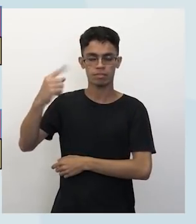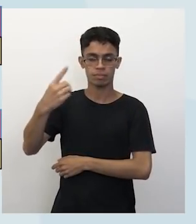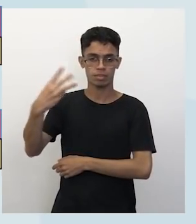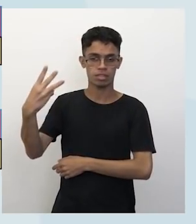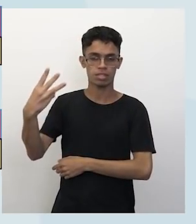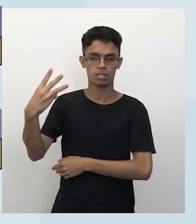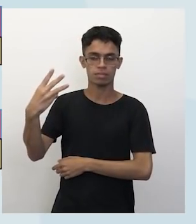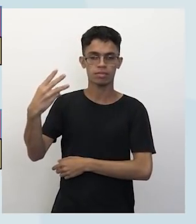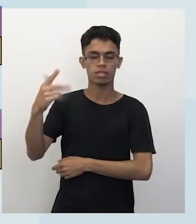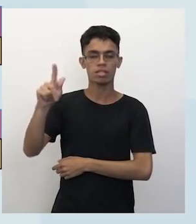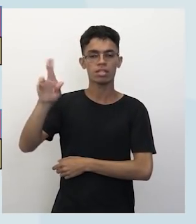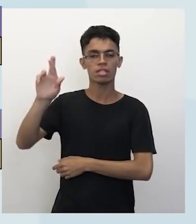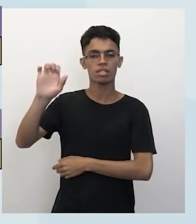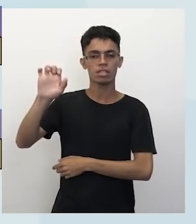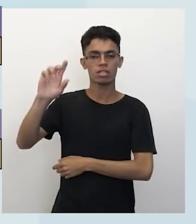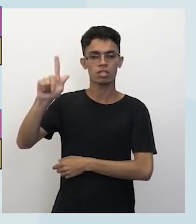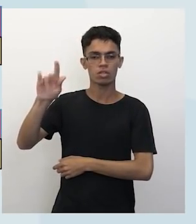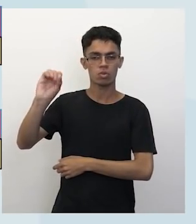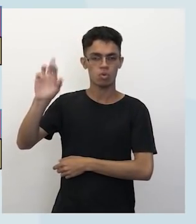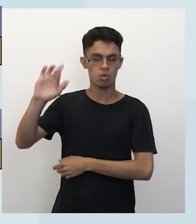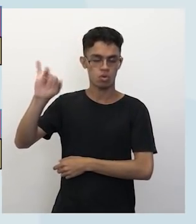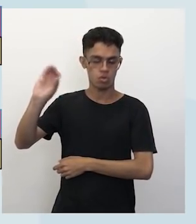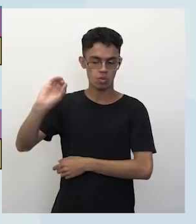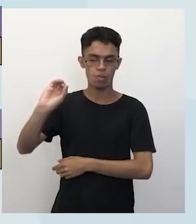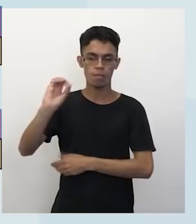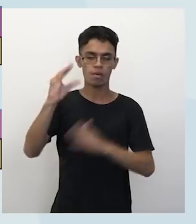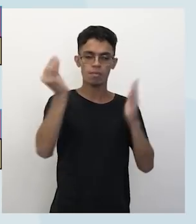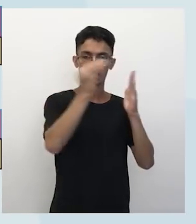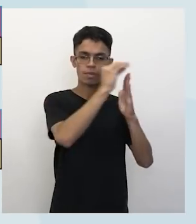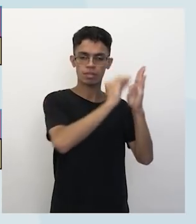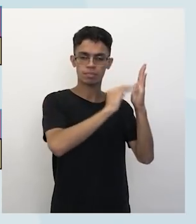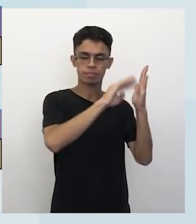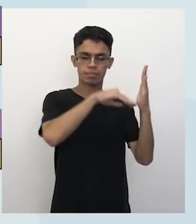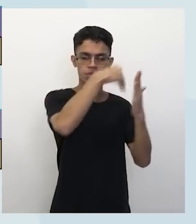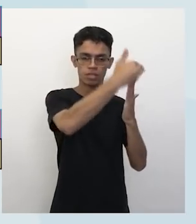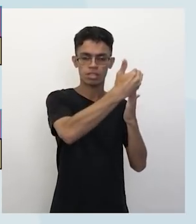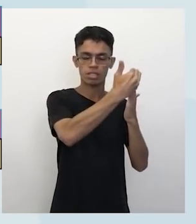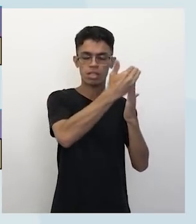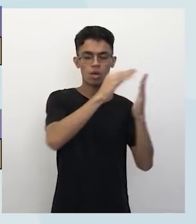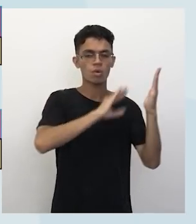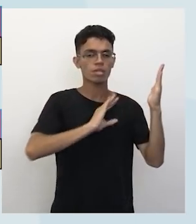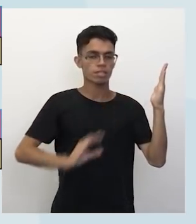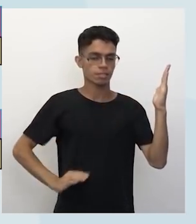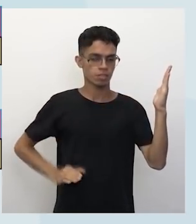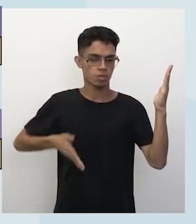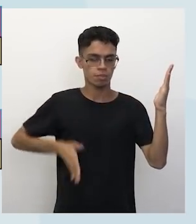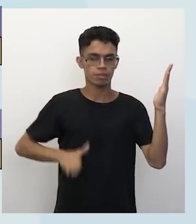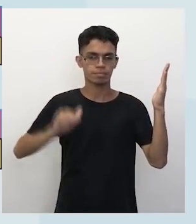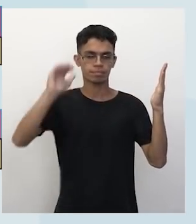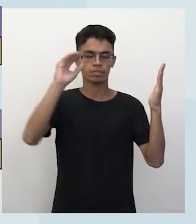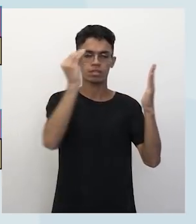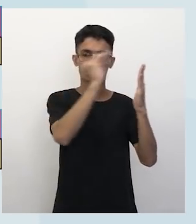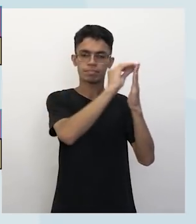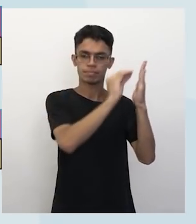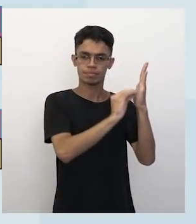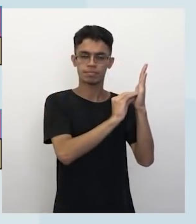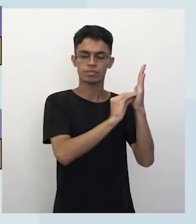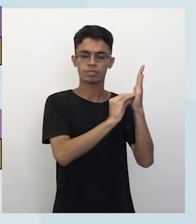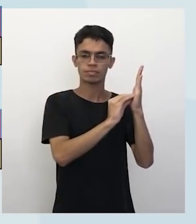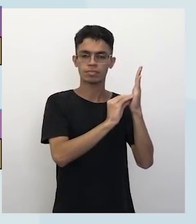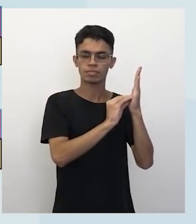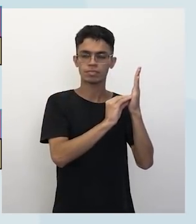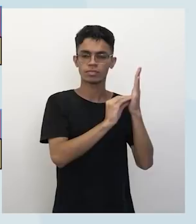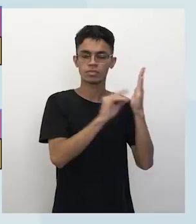ele marca o ano 1 como o nascimento de Cristo e como o nascimento aí de uma nova era, ele está marcando a partir do que